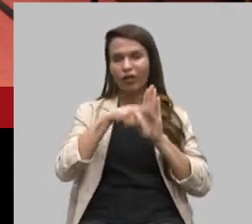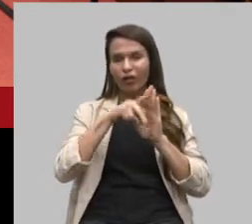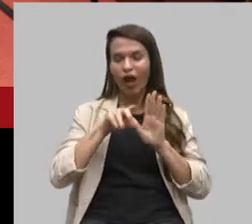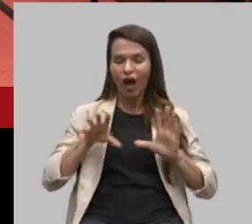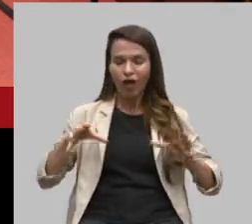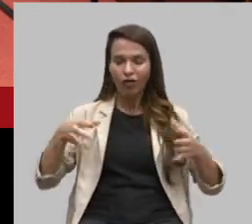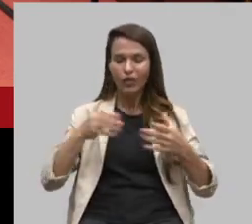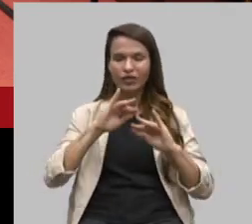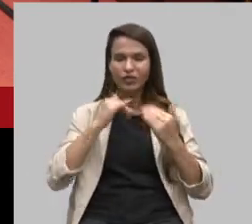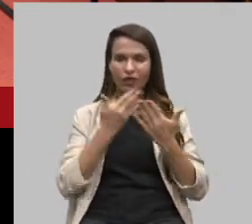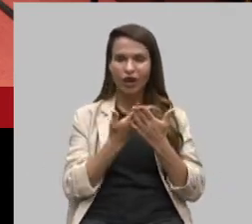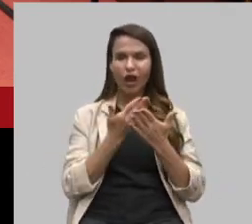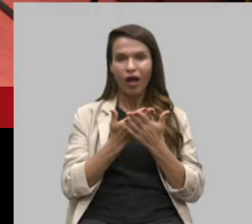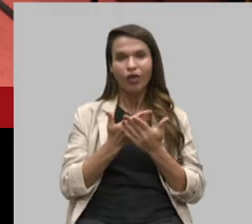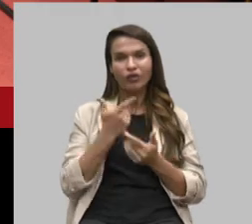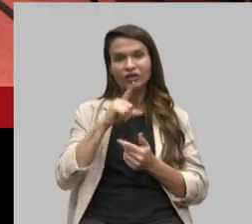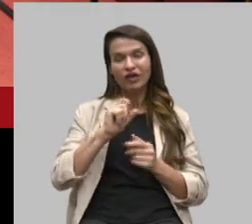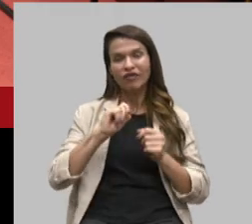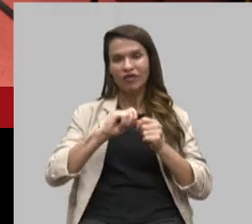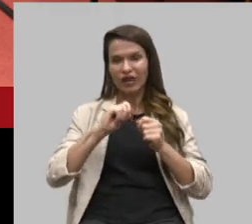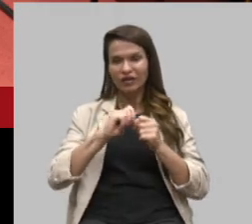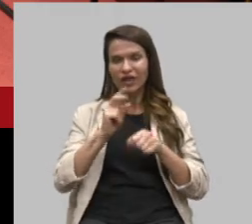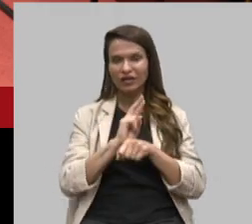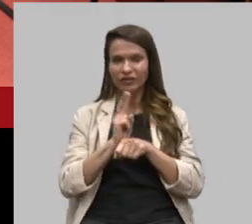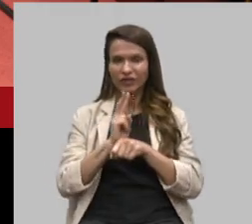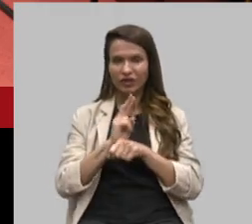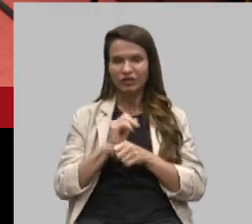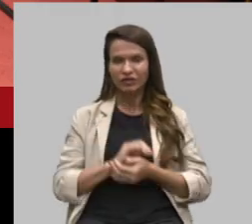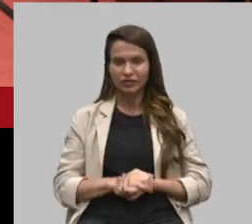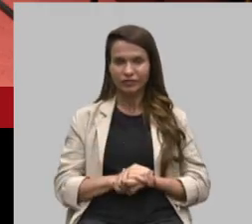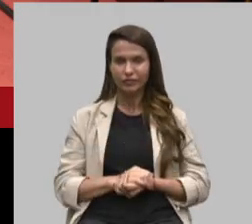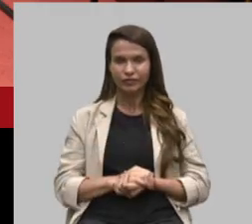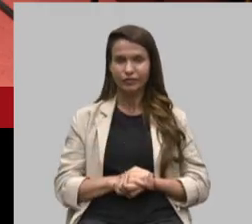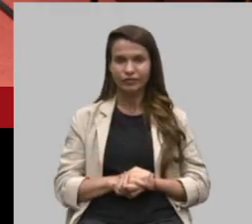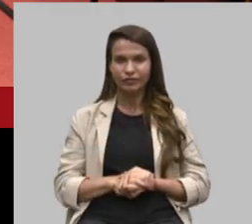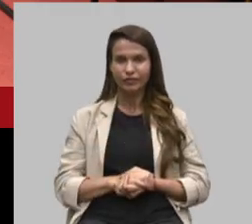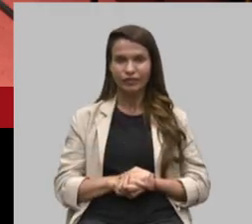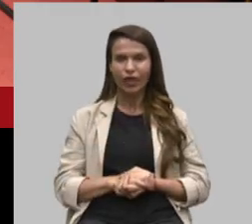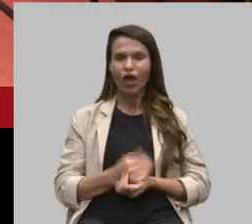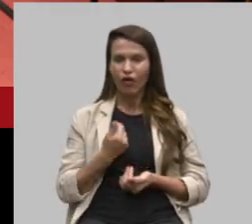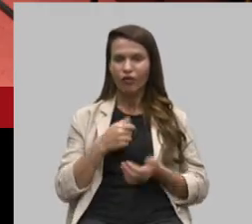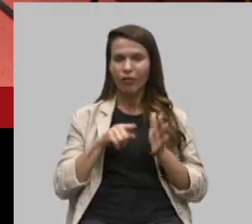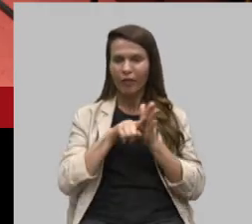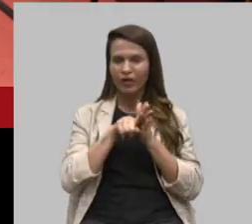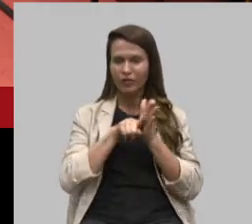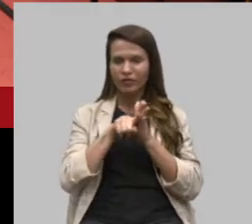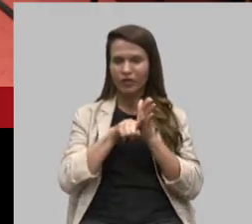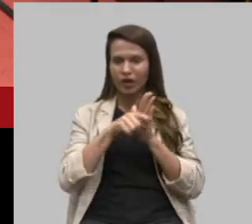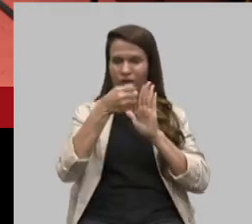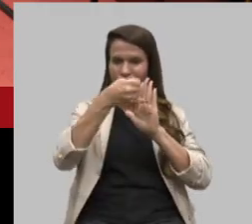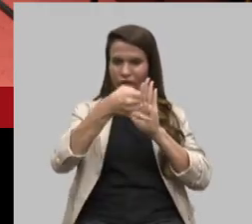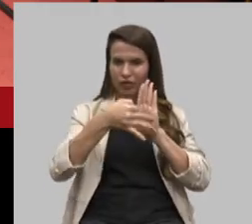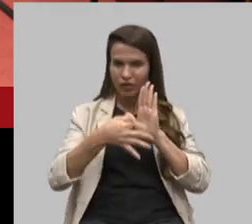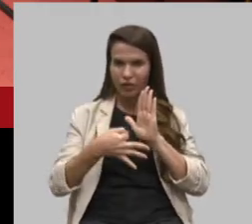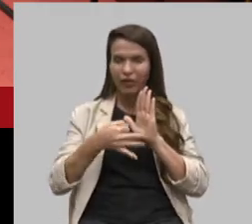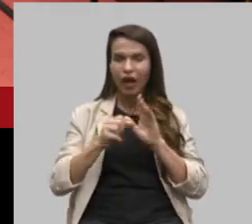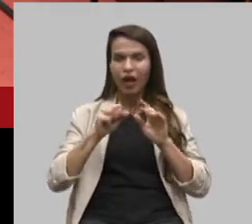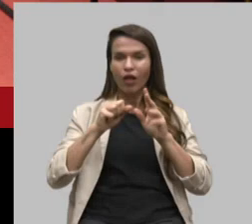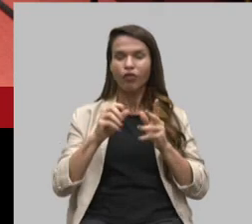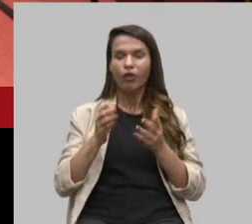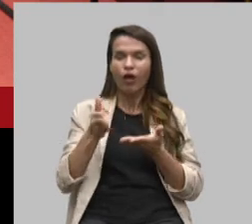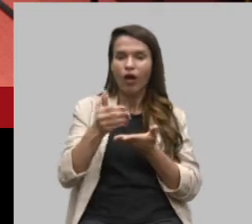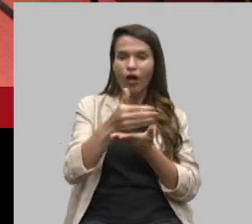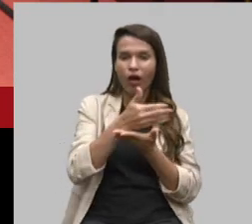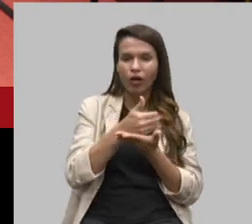escolar poderia realizar essa fiscalização eh eu vou dar uma pesquisa aqui para vocês uma pesquisa feita pelo Tribunal de Contas do Estado de